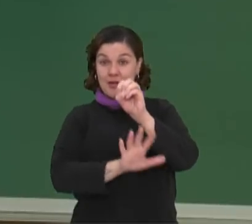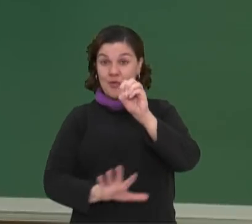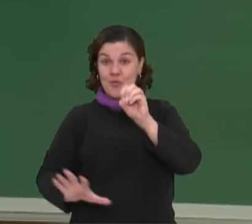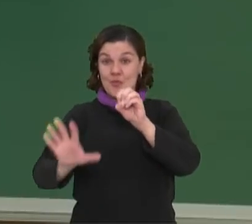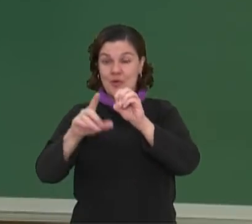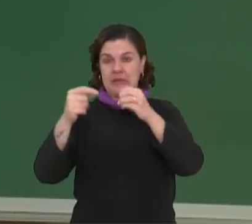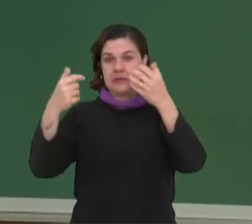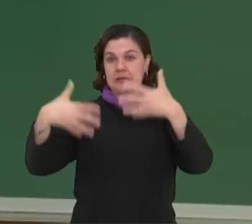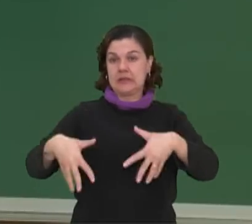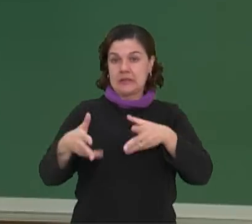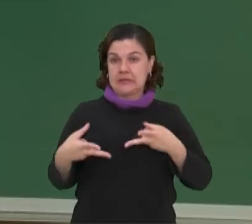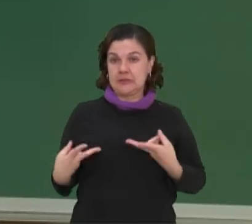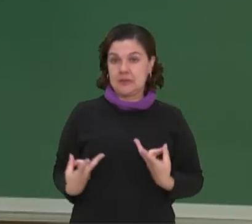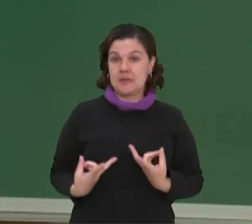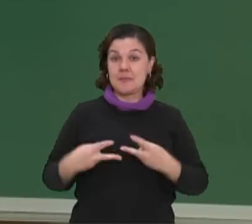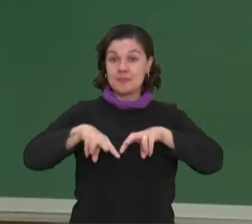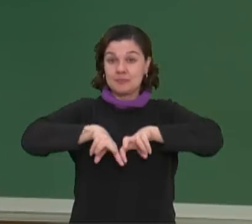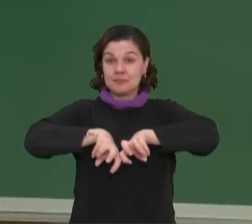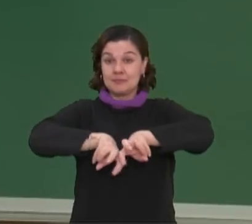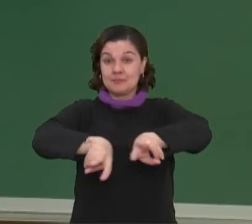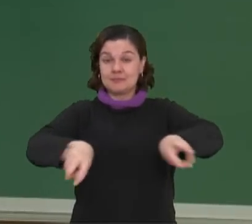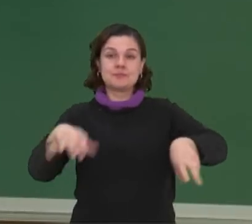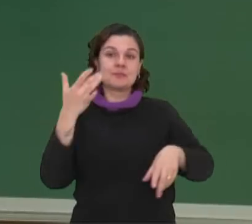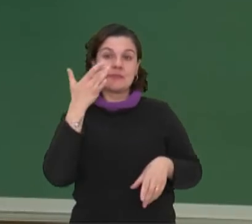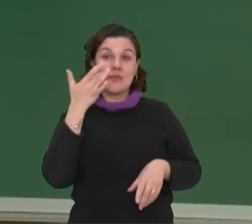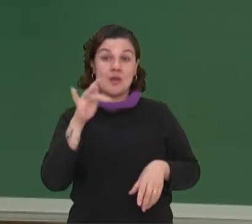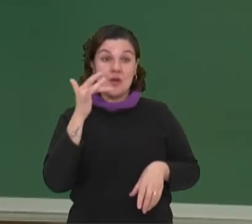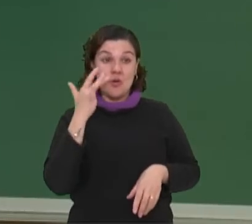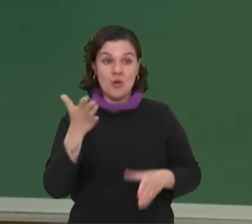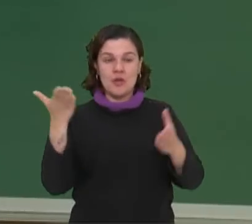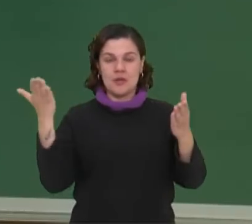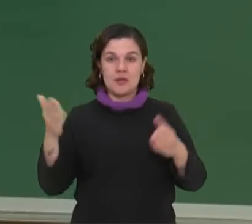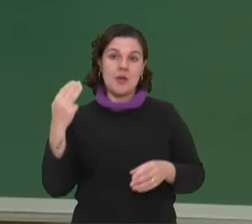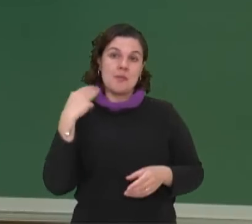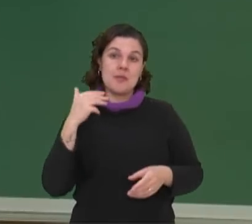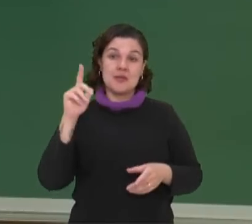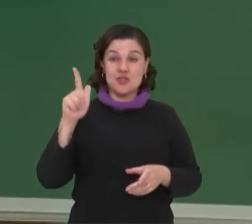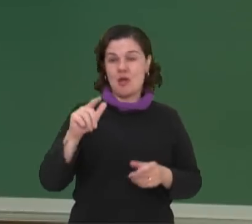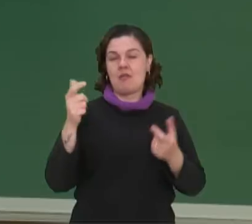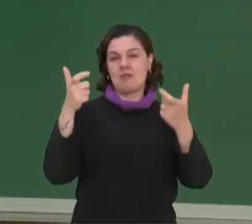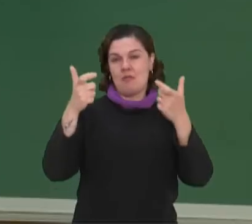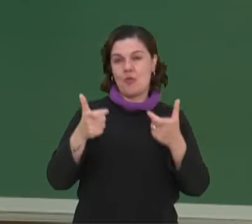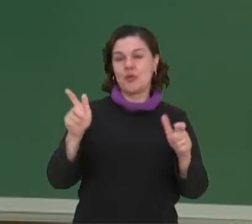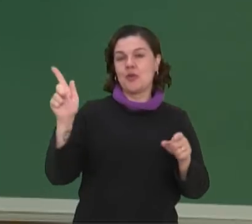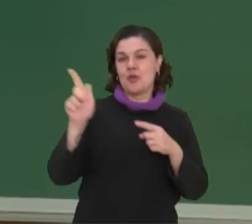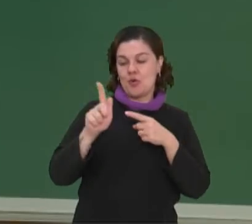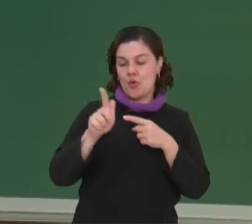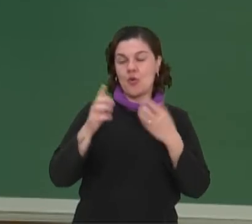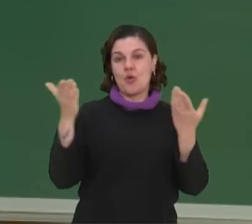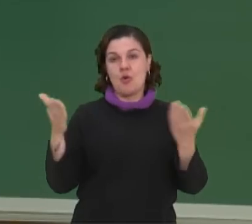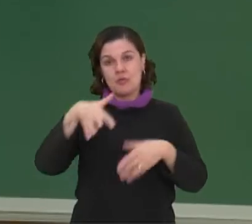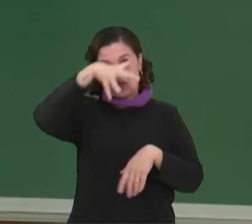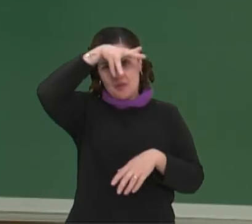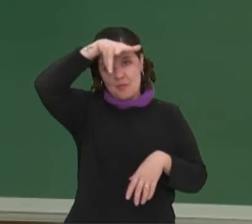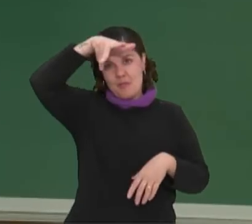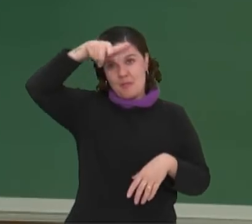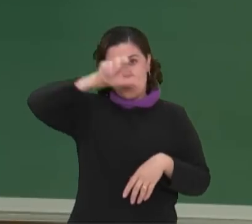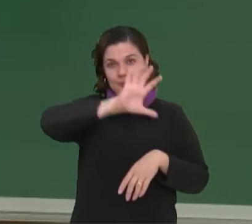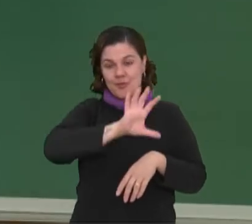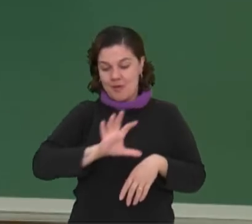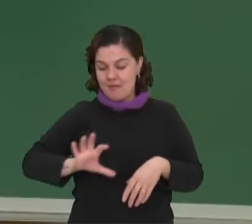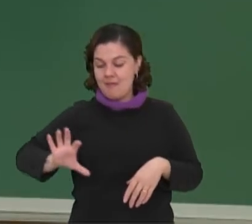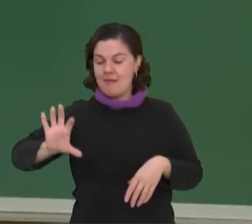em mineração. Essa região, onde hoje é Minas, onde hoje é Goiás, onde hoje é Mato Grosso. Essa